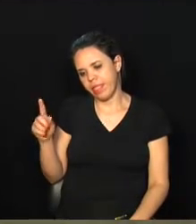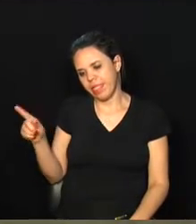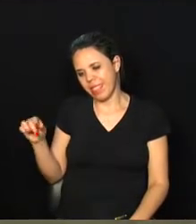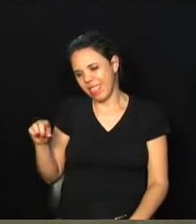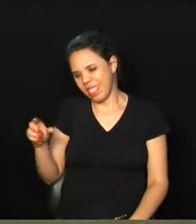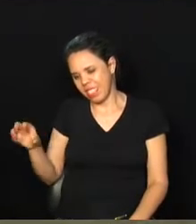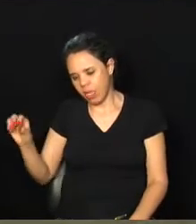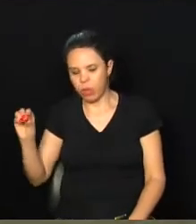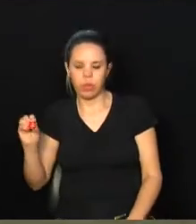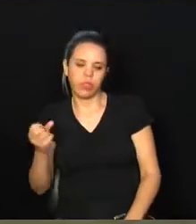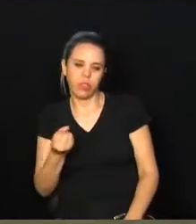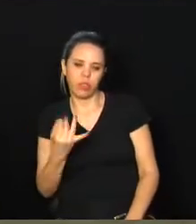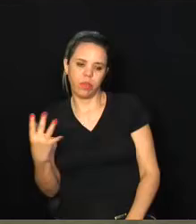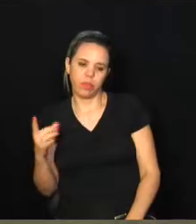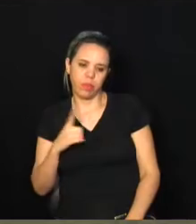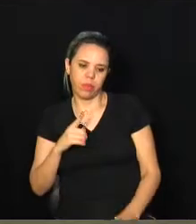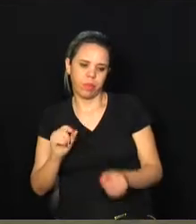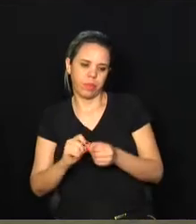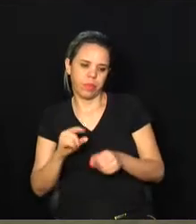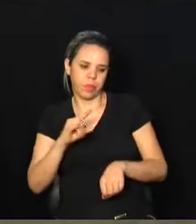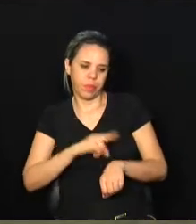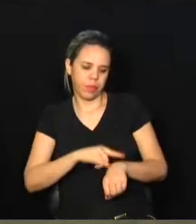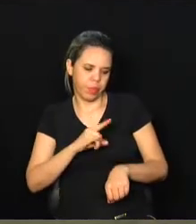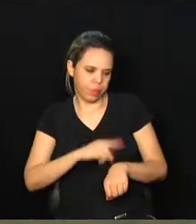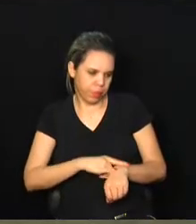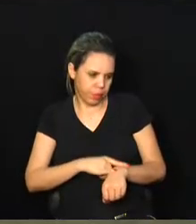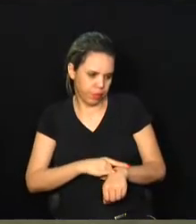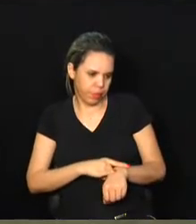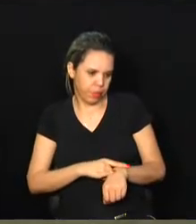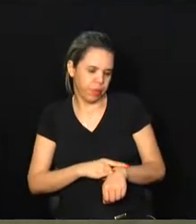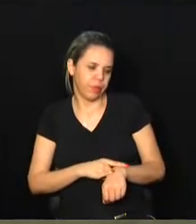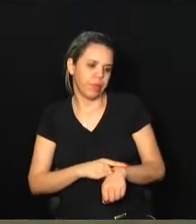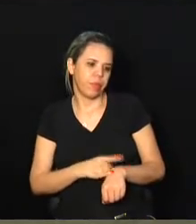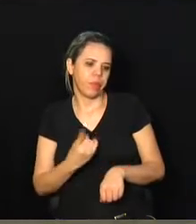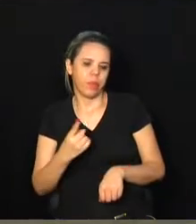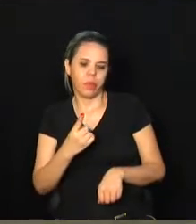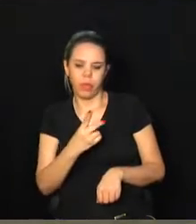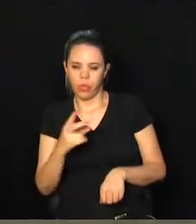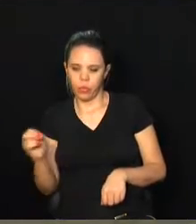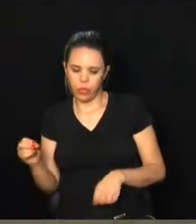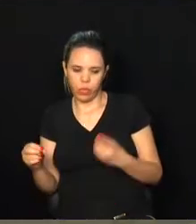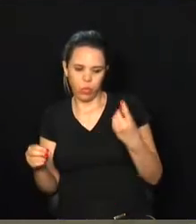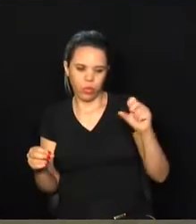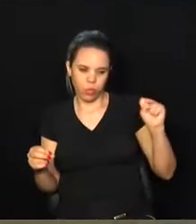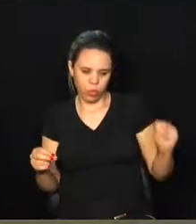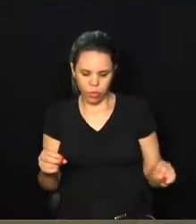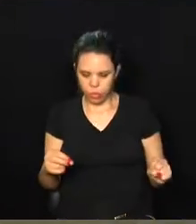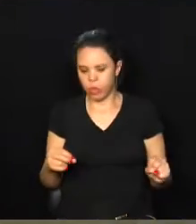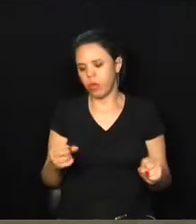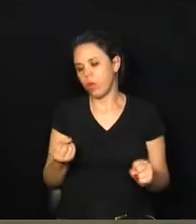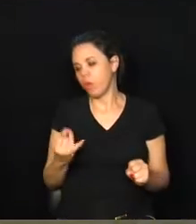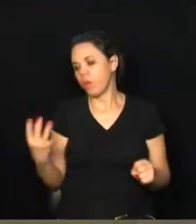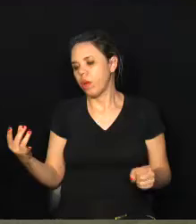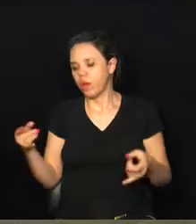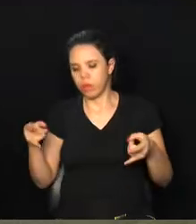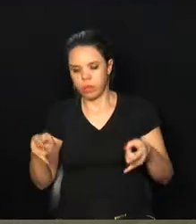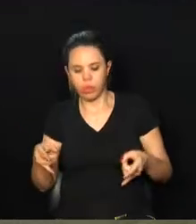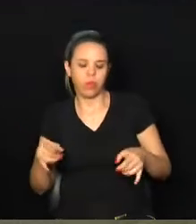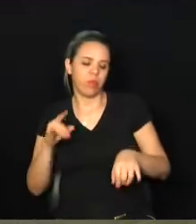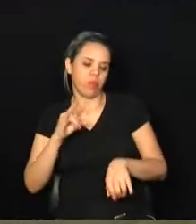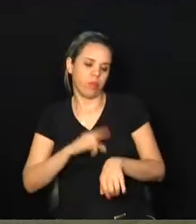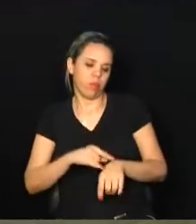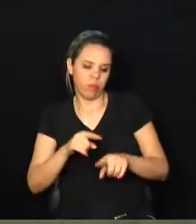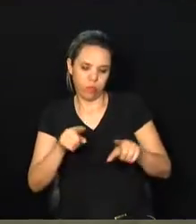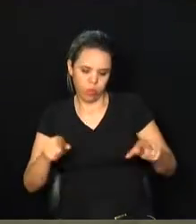tanto, eu preciso fazer banheiro de cabine de 1,20 por 80, quantas cabines dá nesse retângulo,